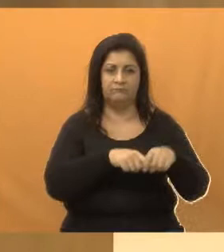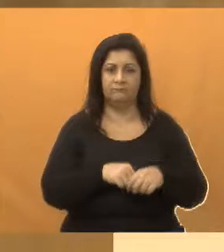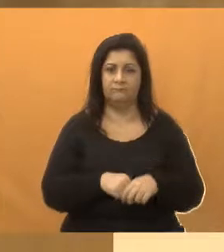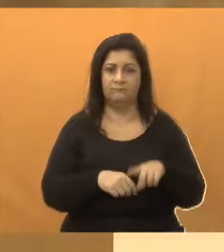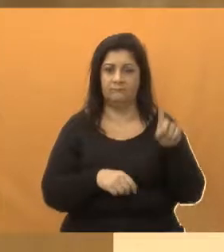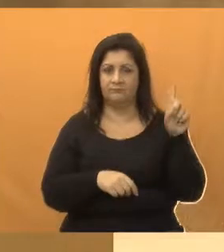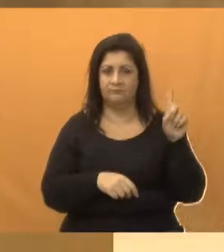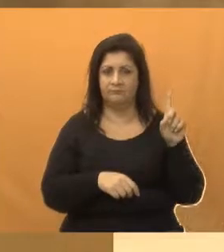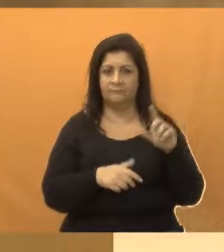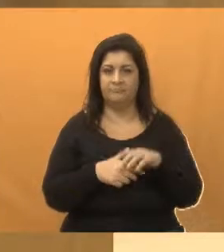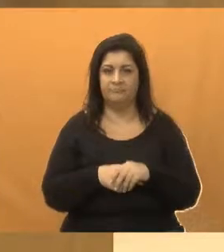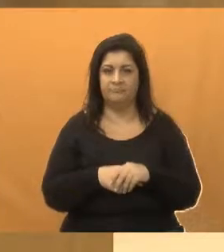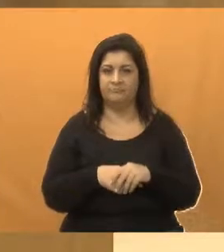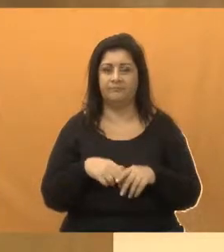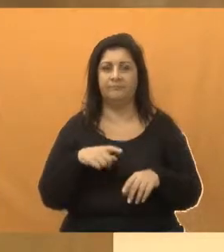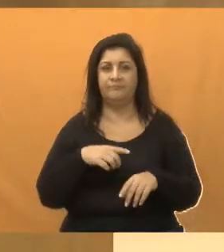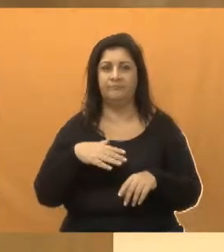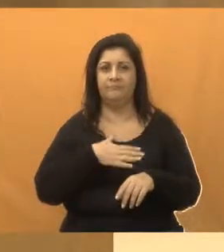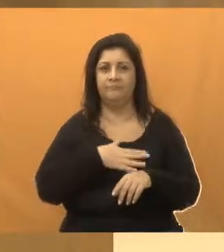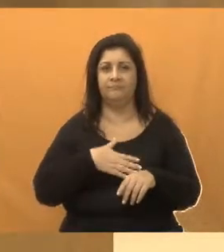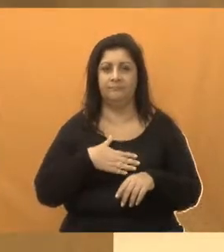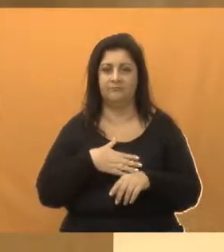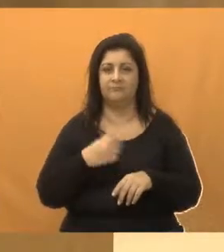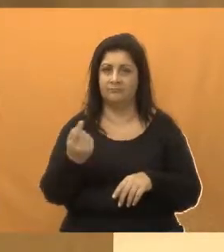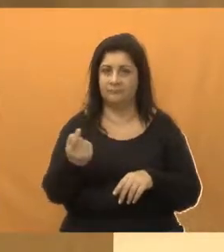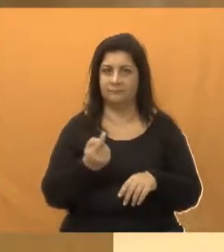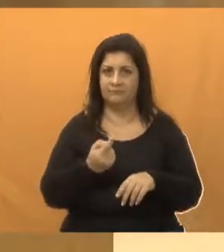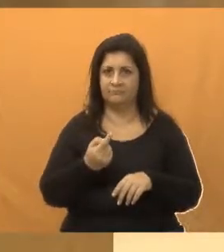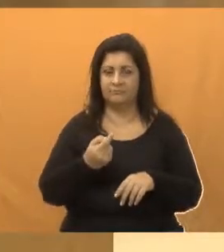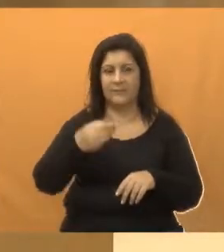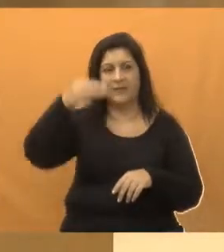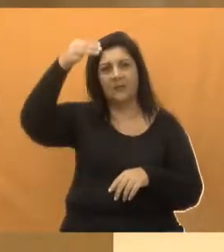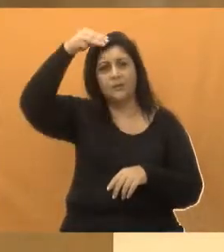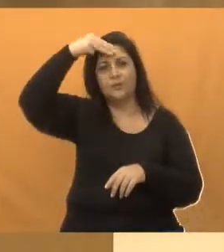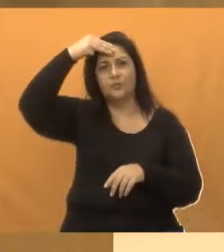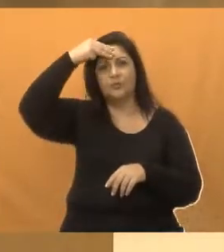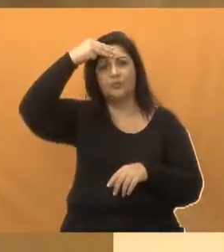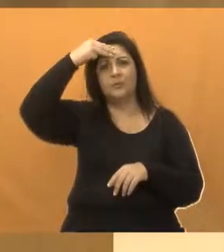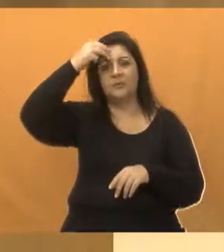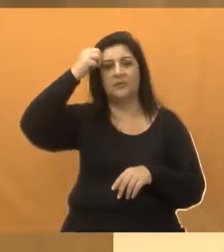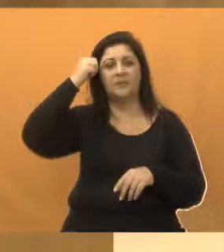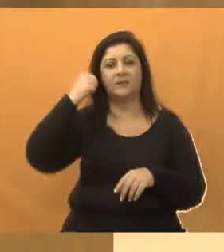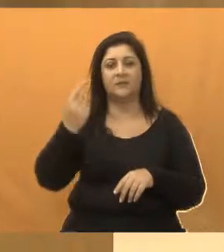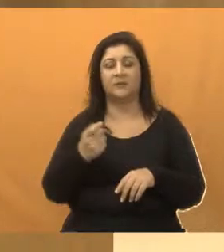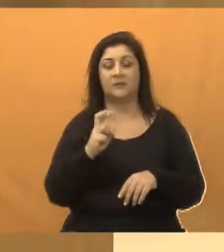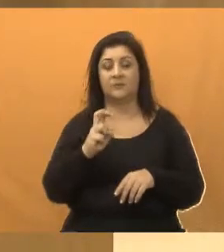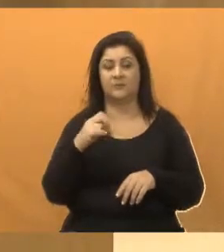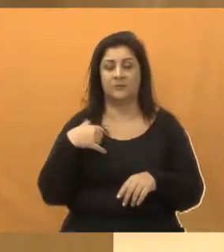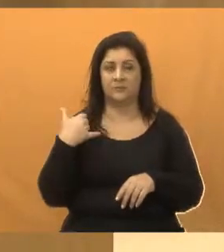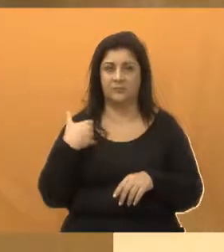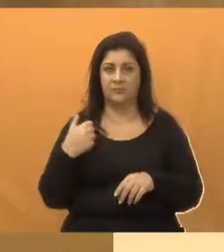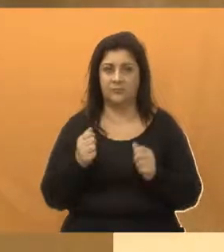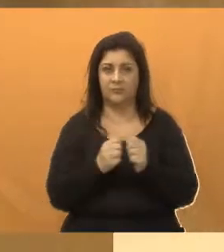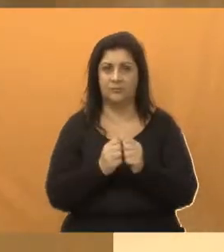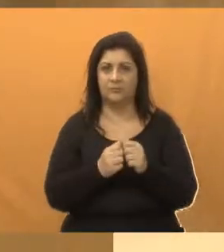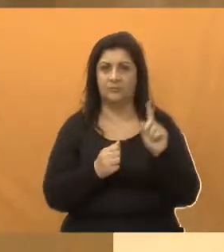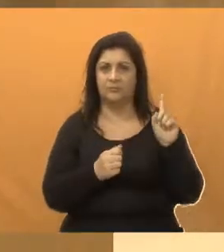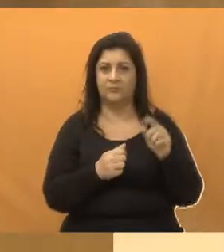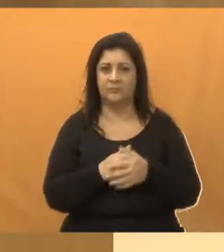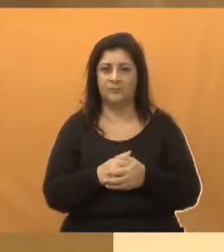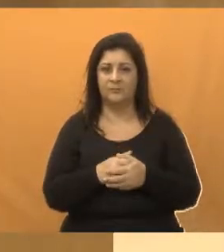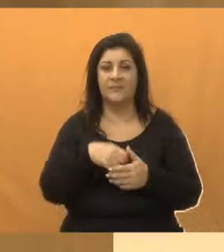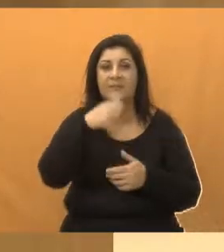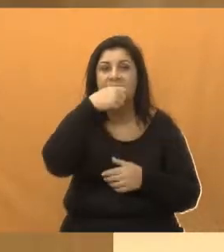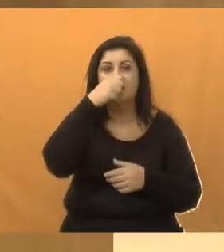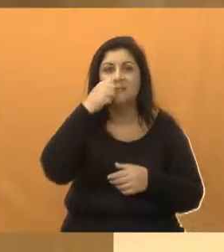quando eu tenho o prazer de ter a minha sobrinha, desde os 5 anos de idade, ficando comigo na minha casa, na hora de